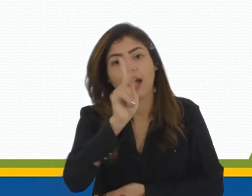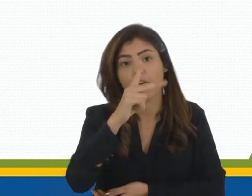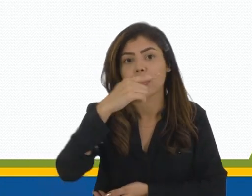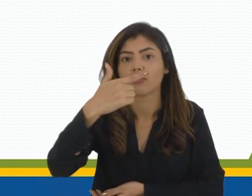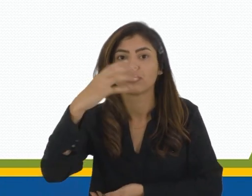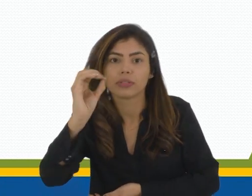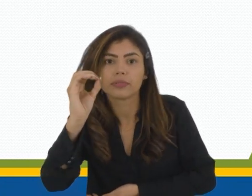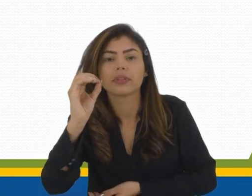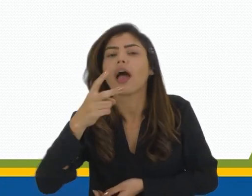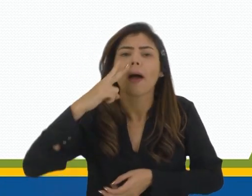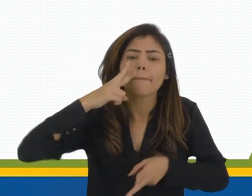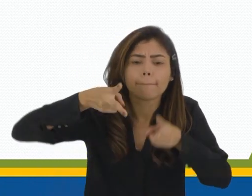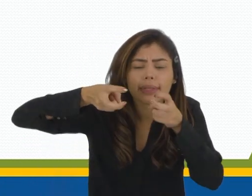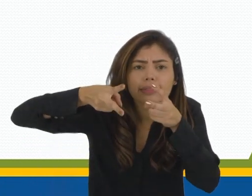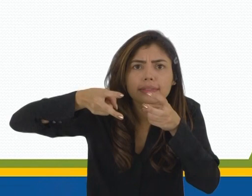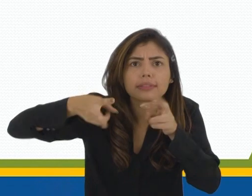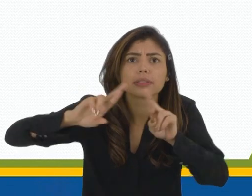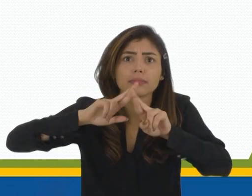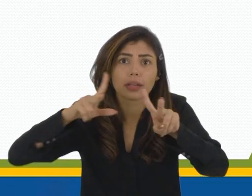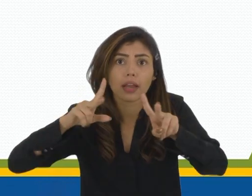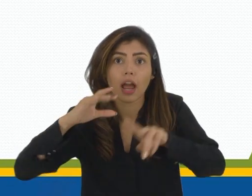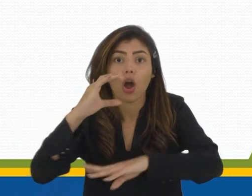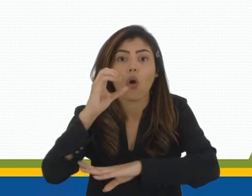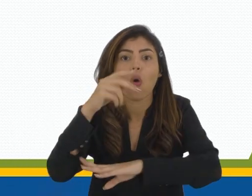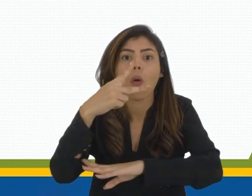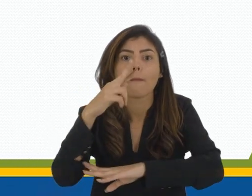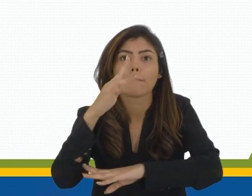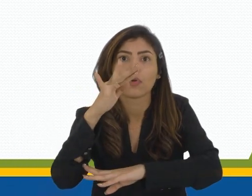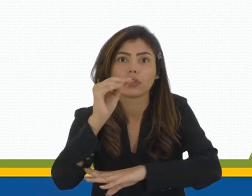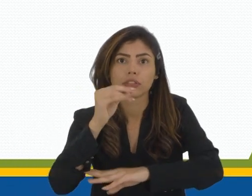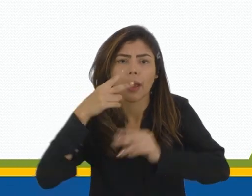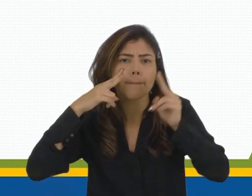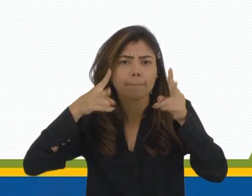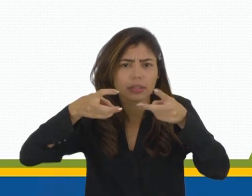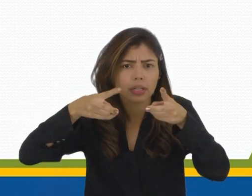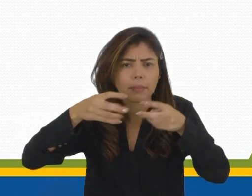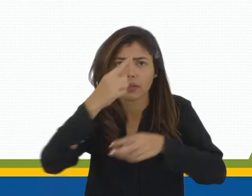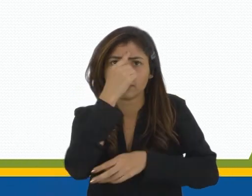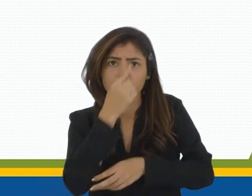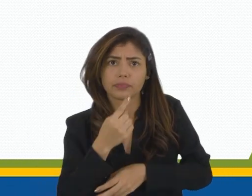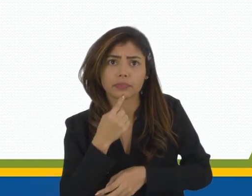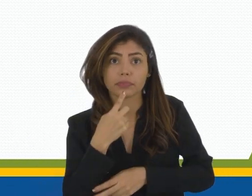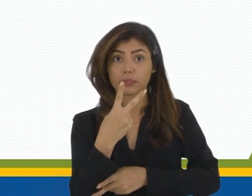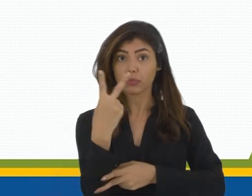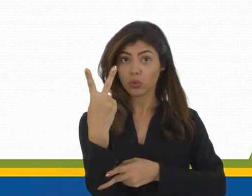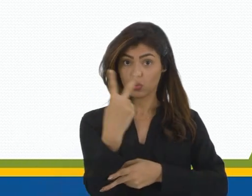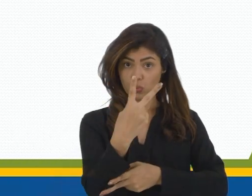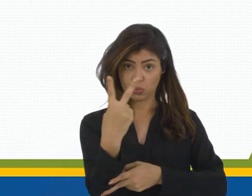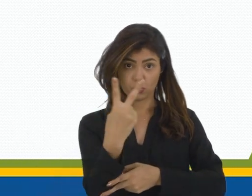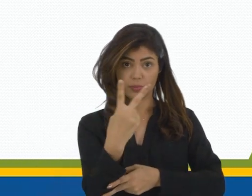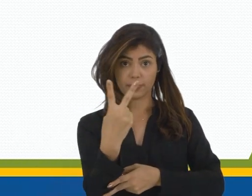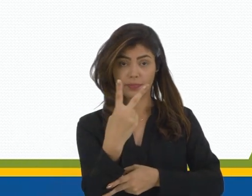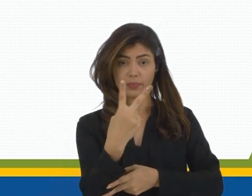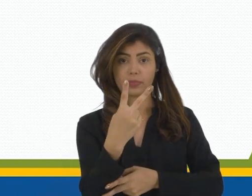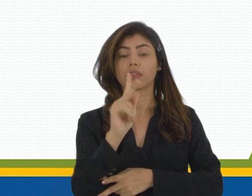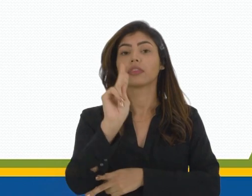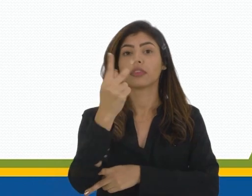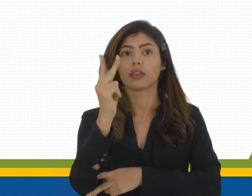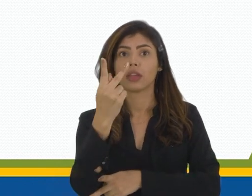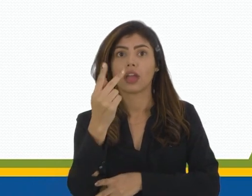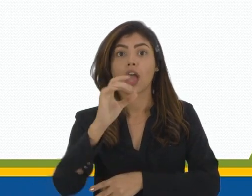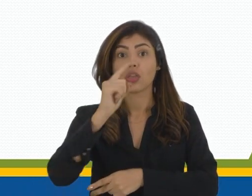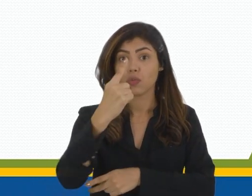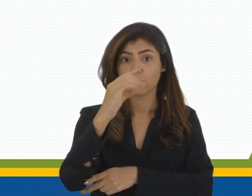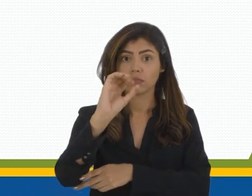H2O, a gente consegue observar uma substância composta. Se vocês observarem a imagem, a gente tem 2 átomos de hidrogênio e 1 átomo